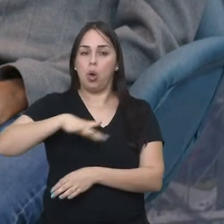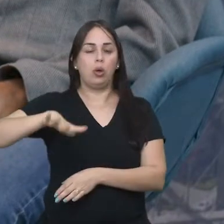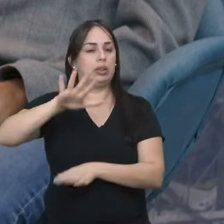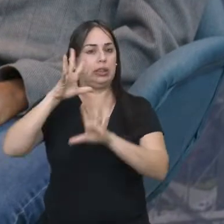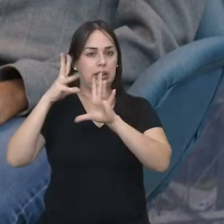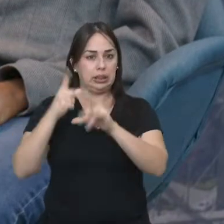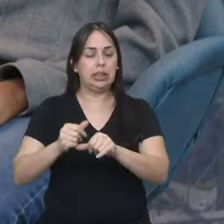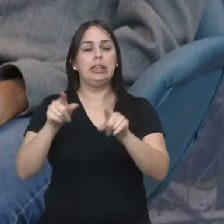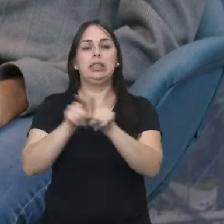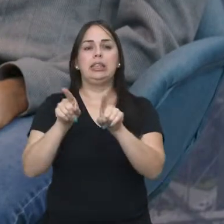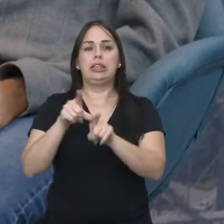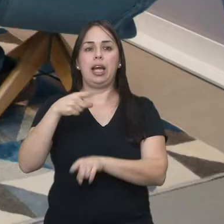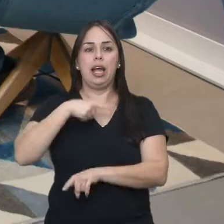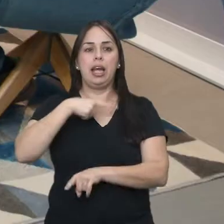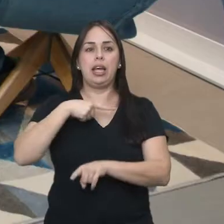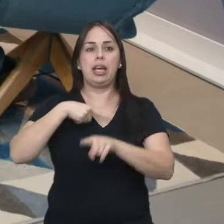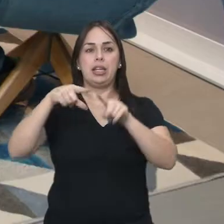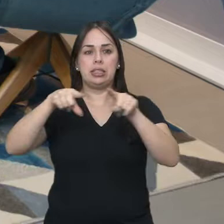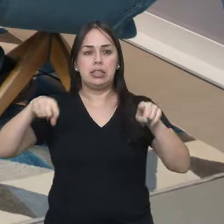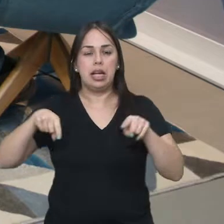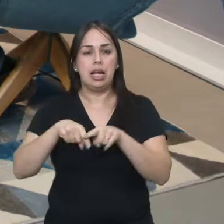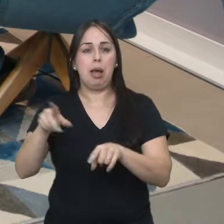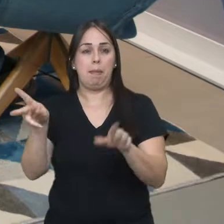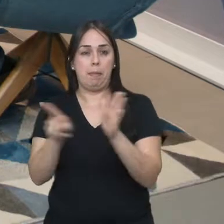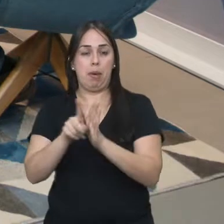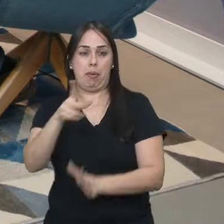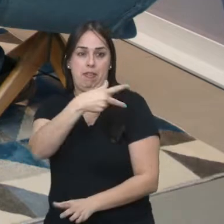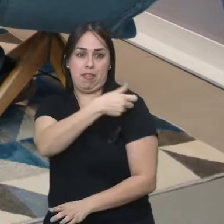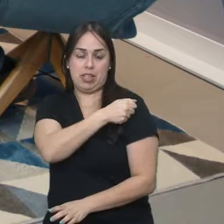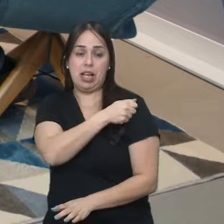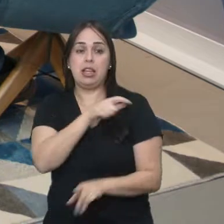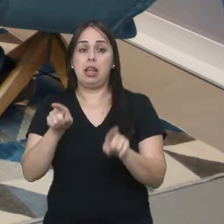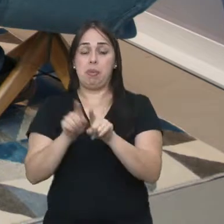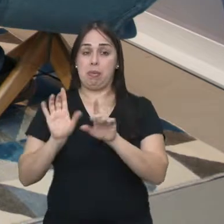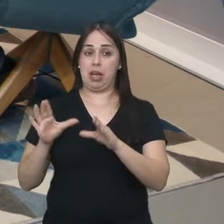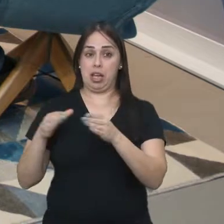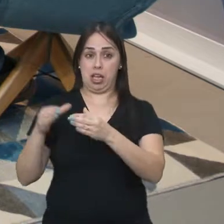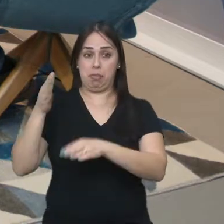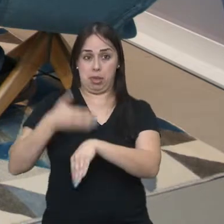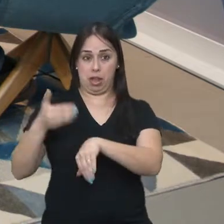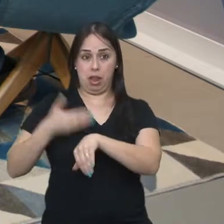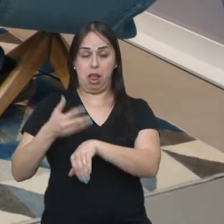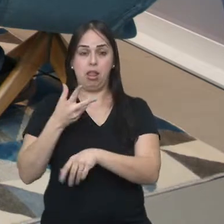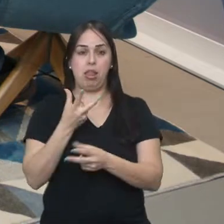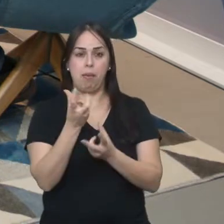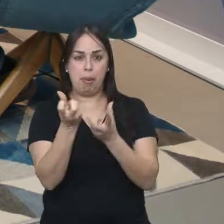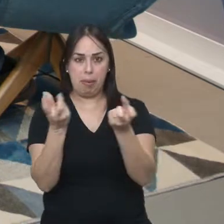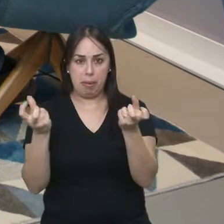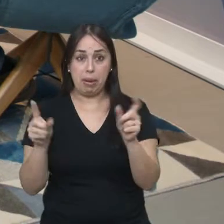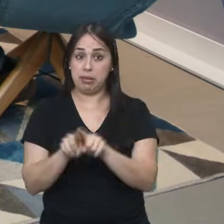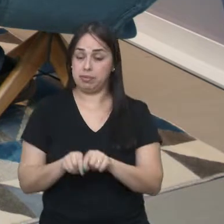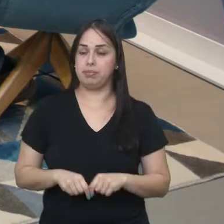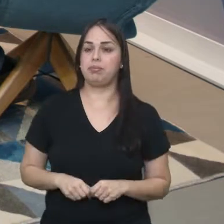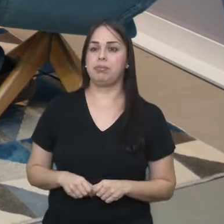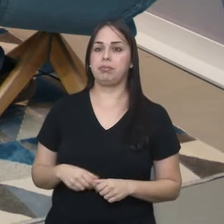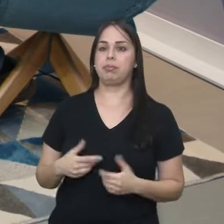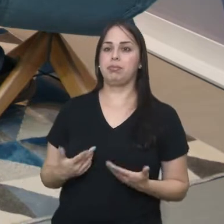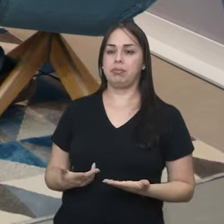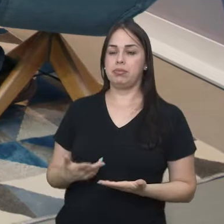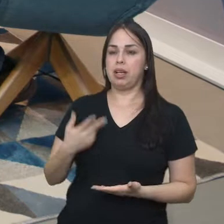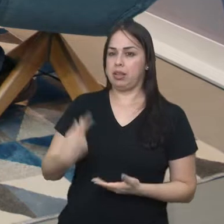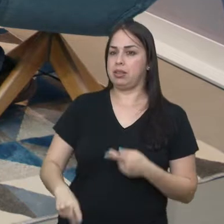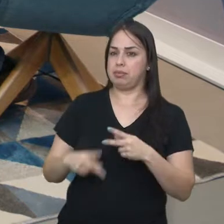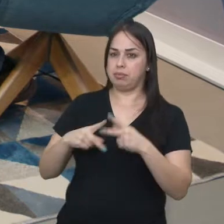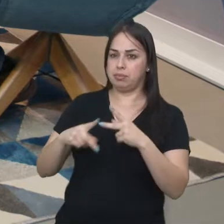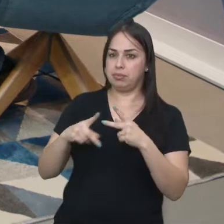com câmara de vacina específica, com pessoal treinado para realizar a vacinação. E aqui em